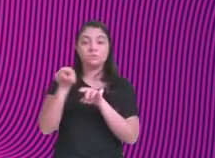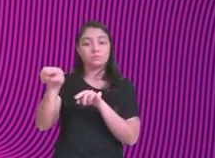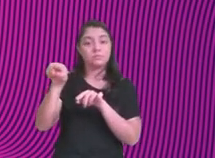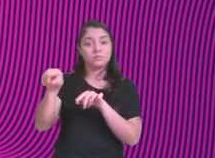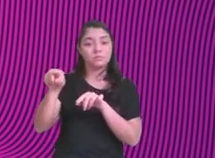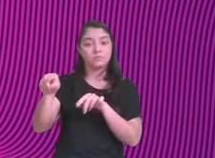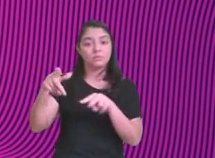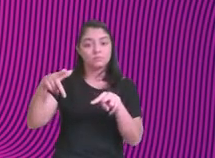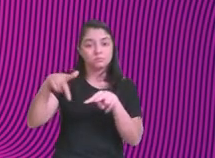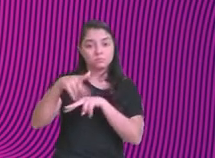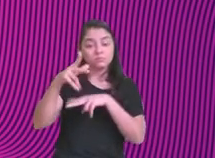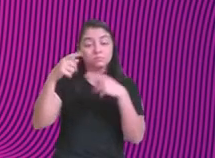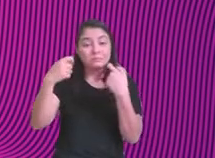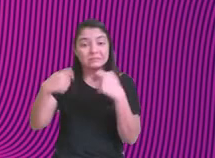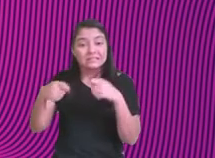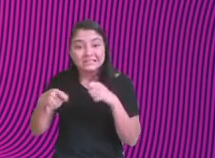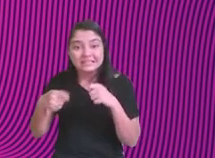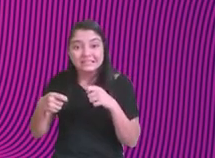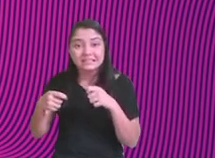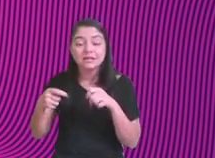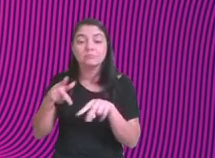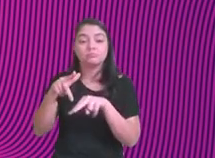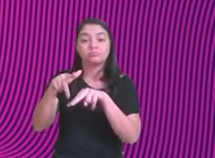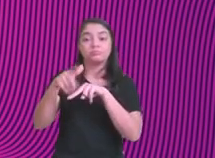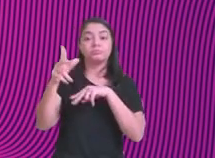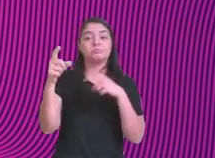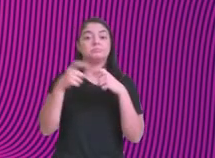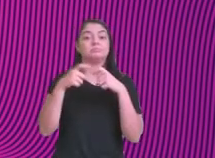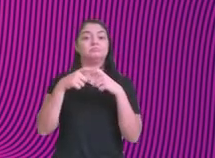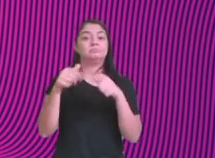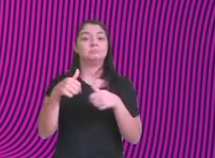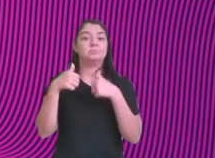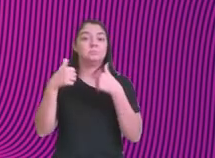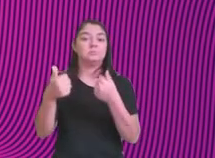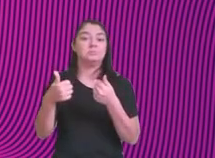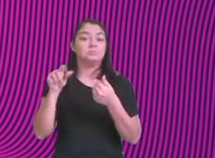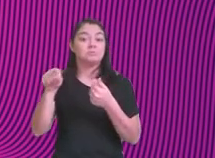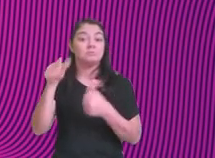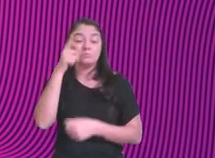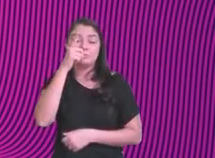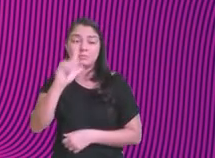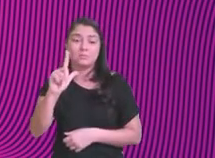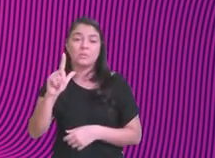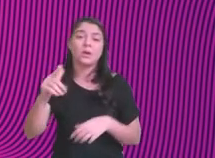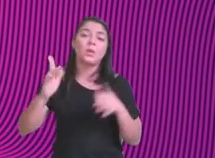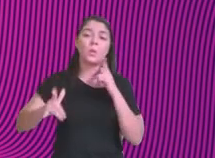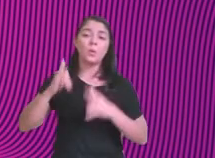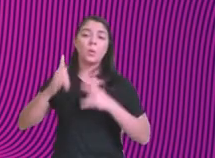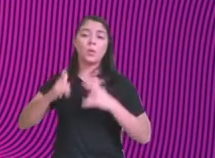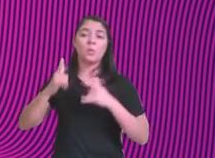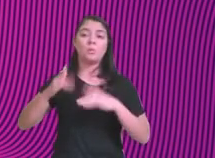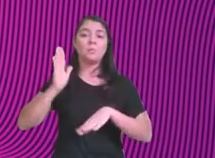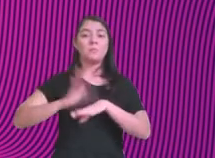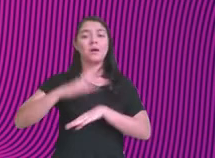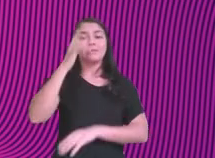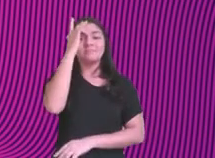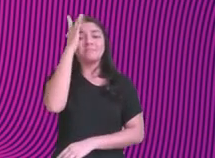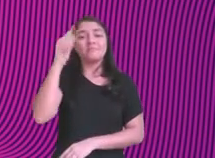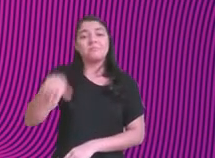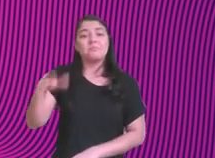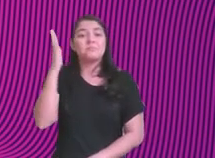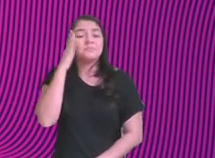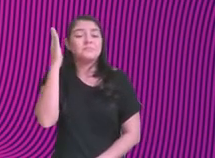um conhecimento anatômico, né? Uma vez ele tendo isso, o robô ele só vai facilitar o que ele já sabe. Mas